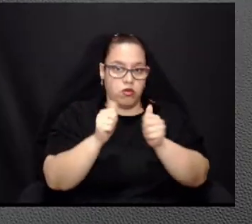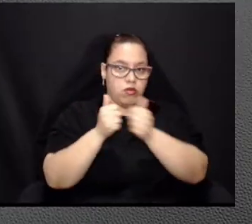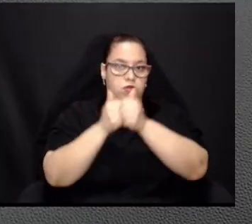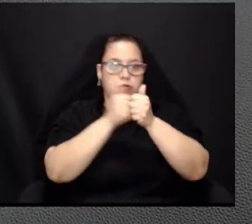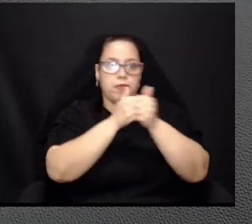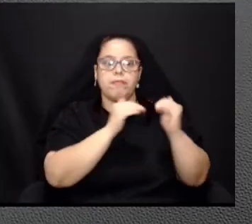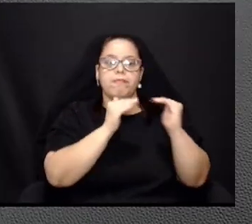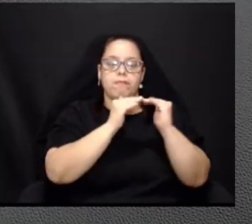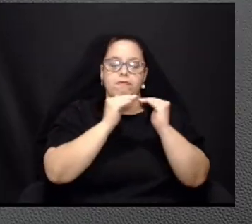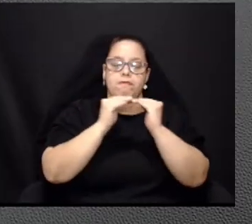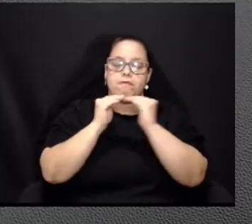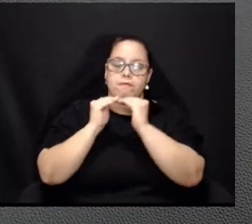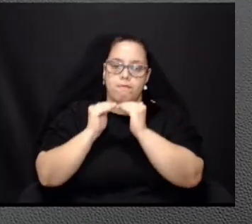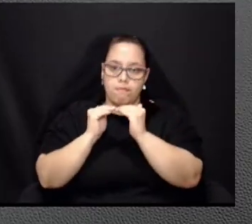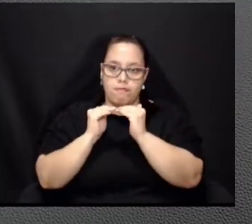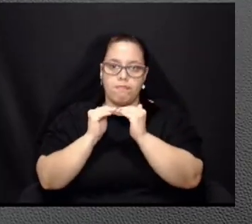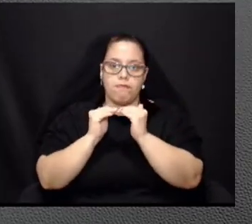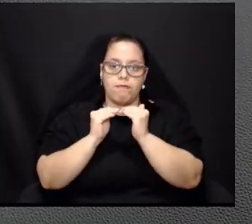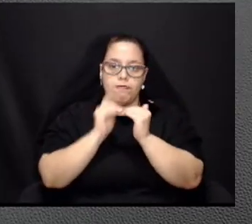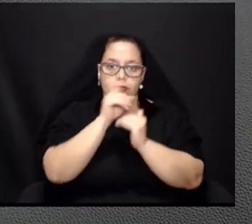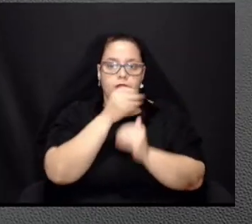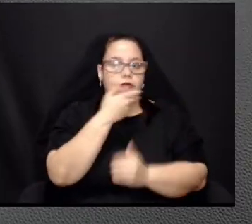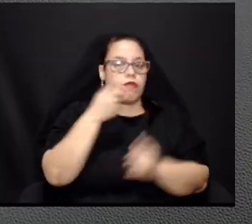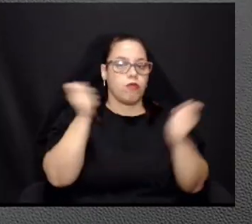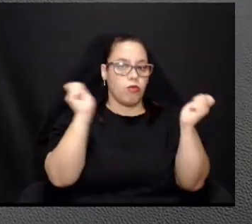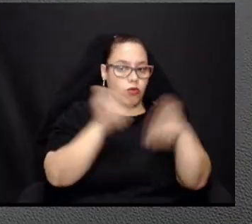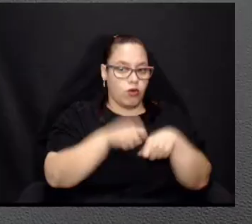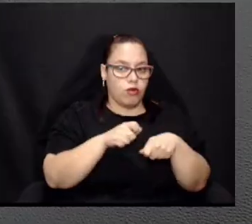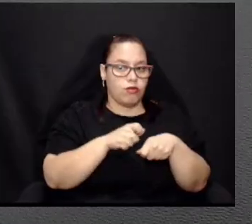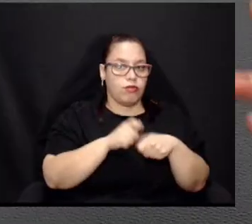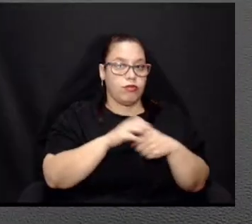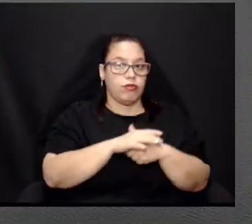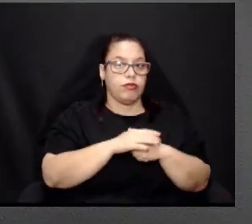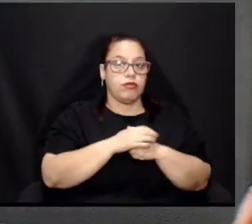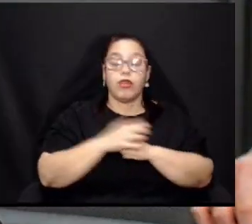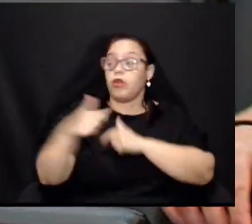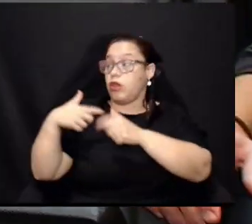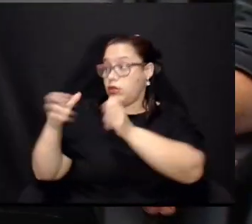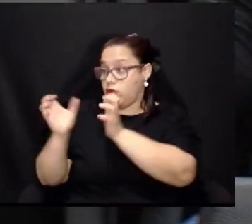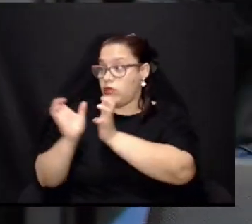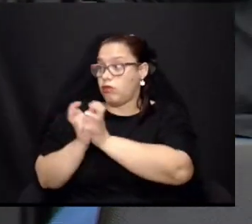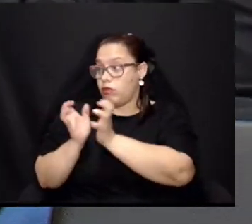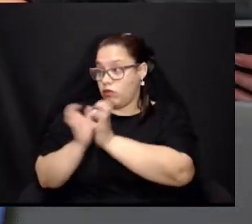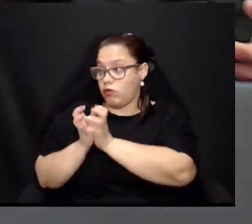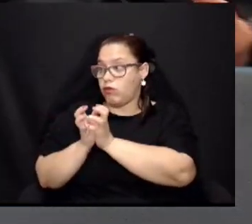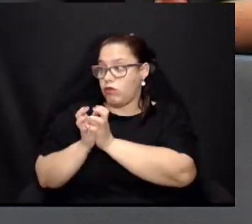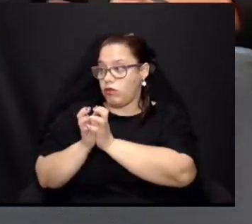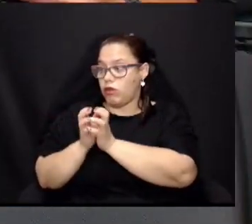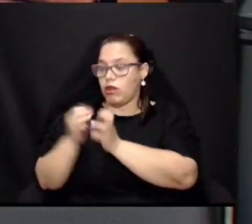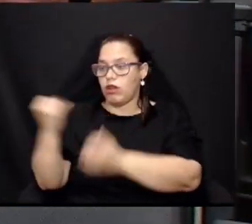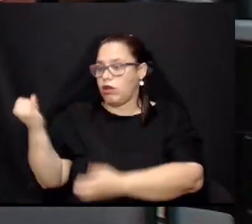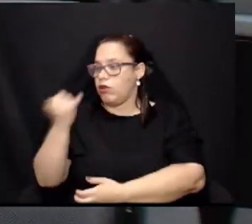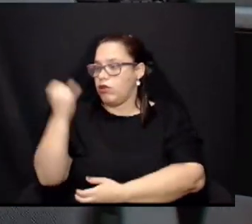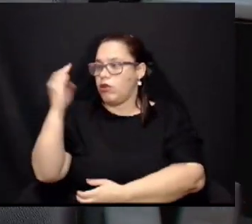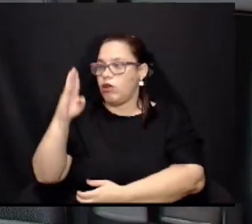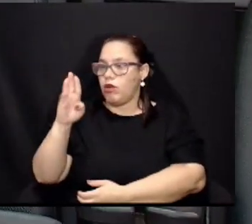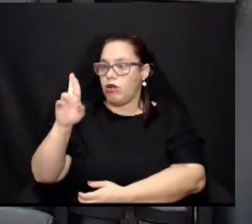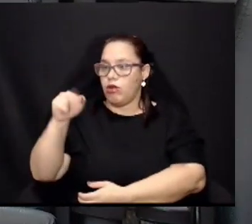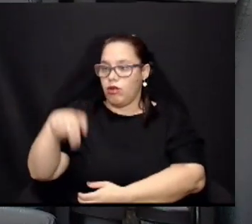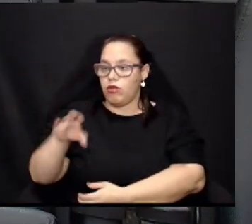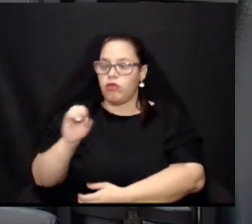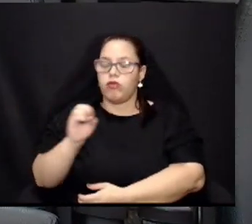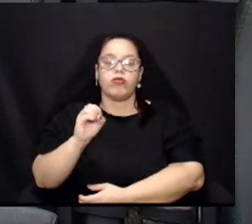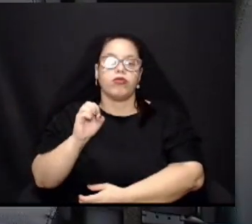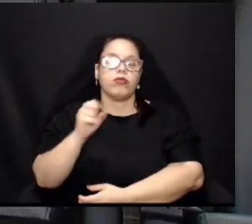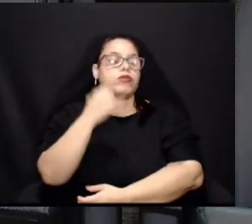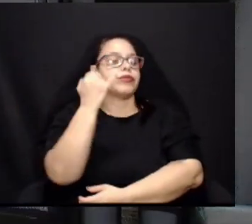que saia da melhor forma possível. Isso que eu ia falar, né? O trabalho em equipe é essencial, né, Bruno? É essencial, é muito importante,